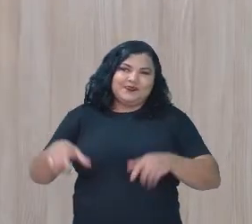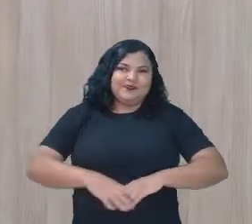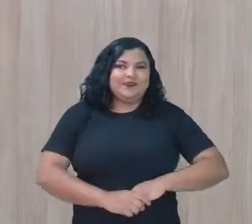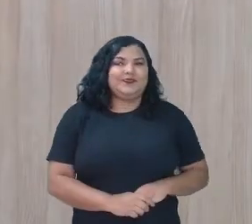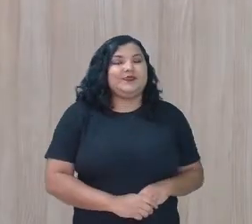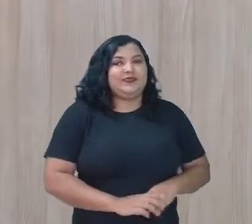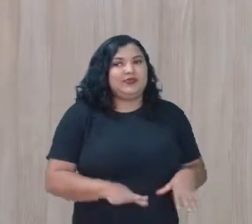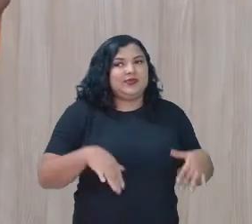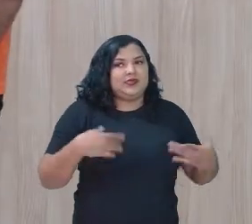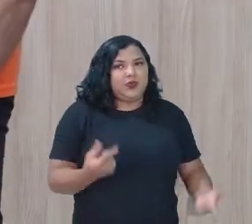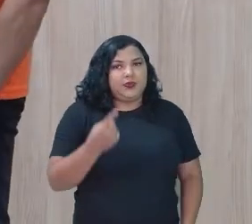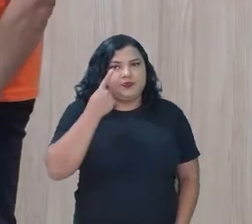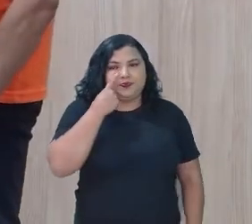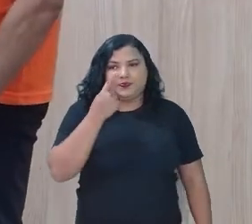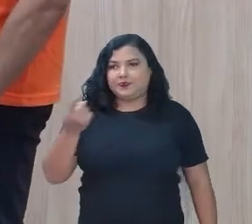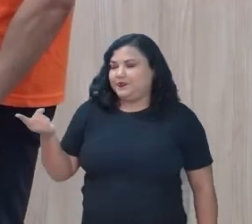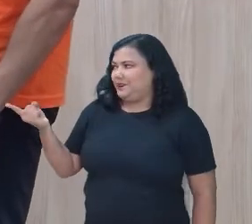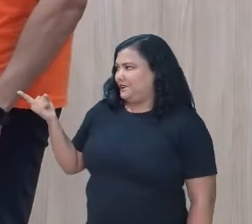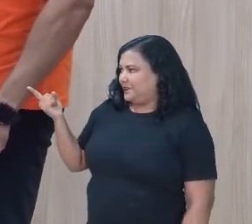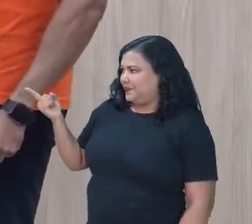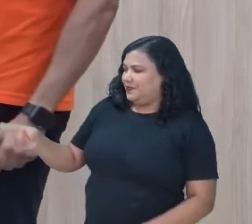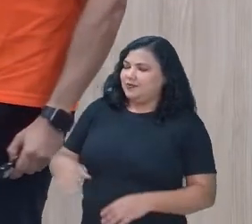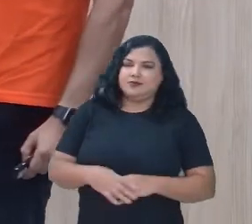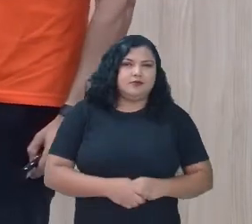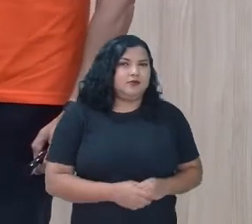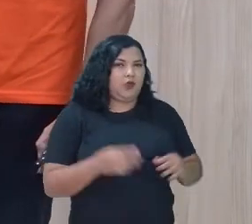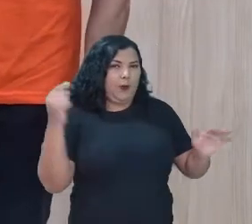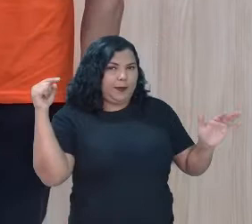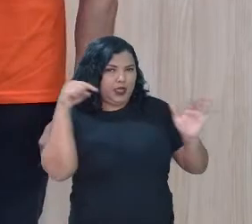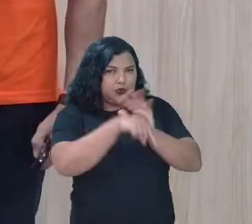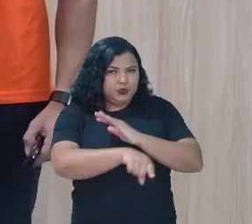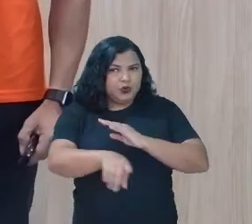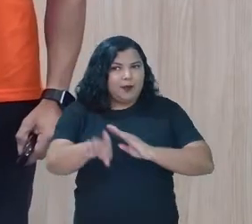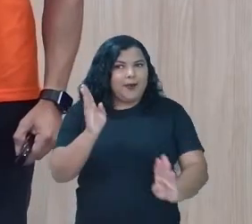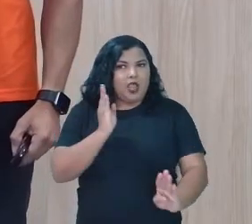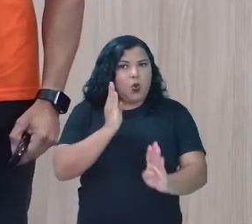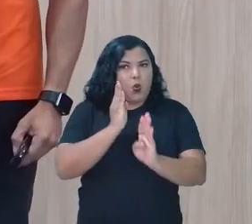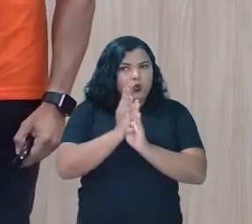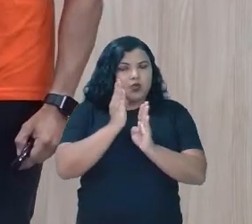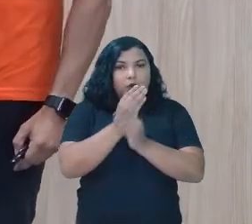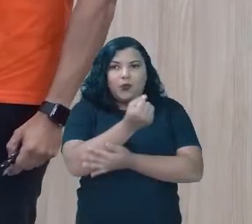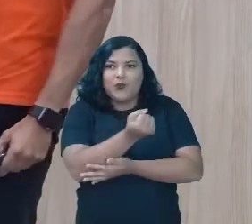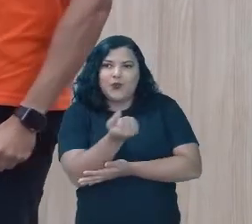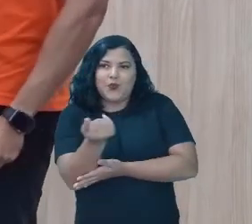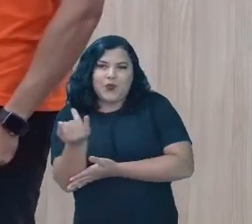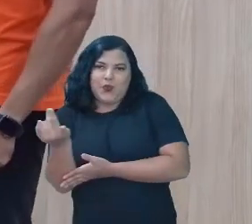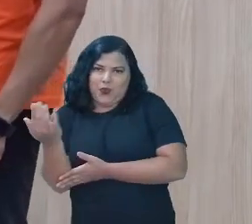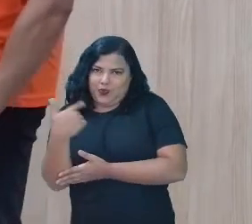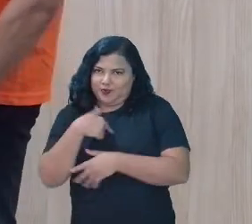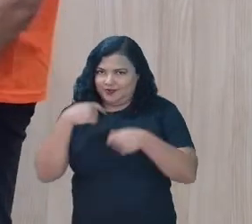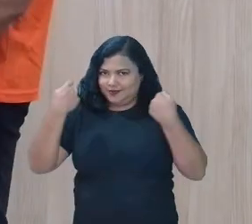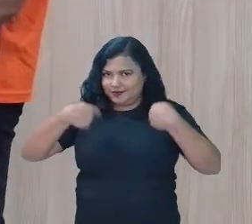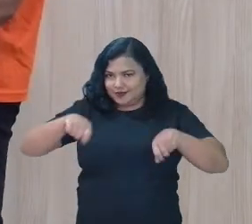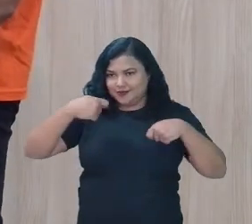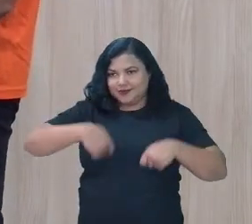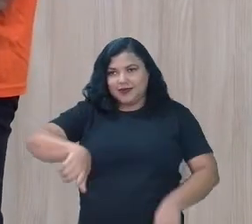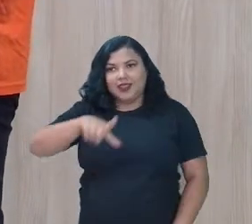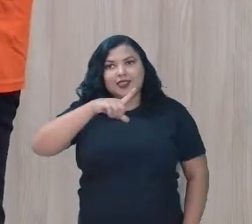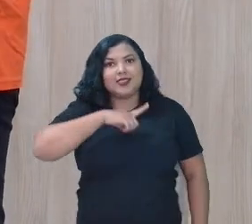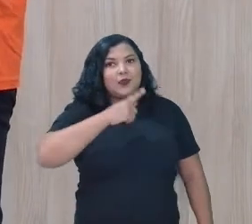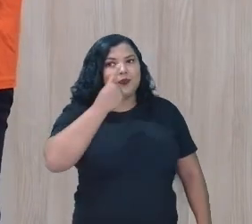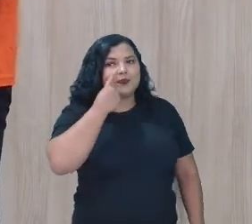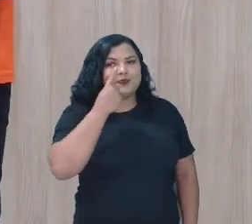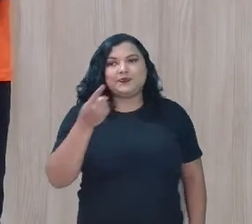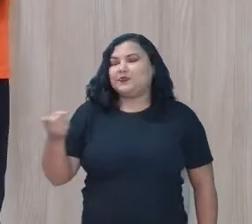bolos. Então, quando eu faço aqui, ó, a pergunta para encontrar essa porção que eu preciso fazer, eu tenho